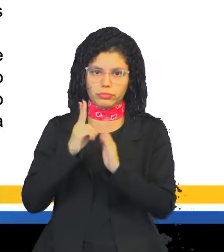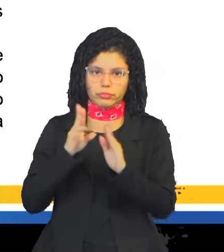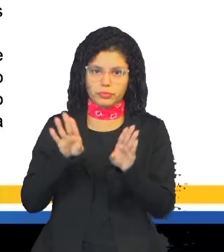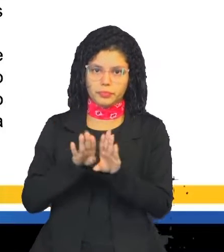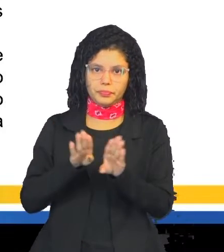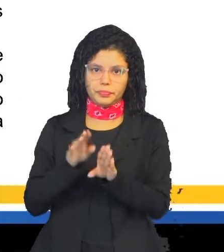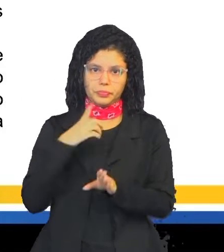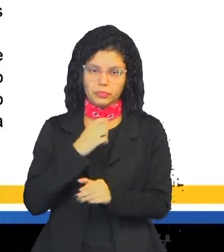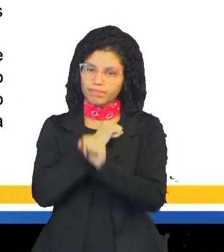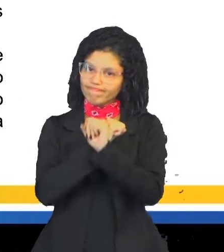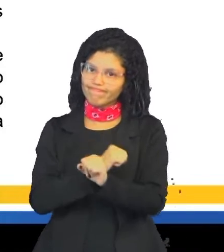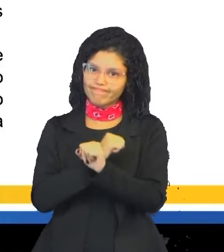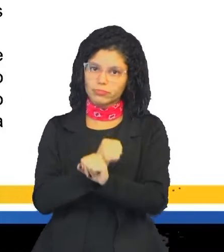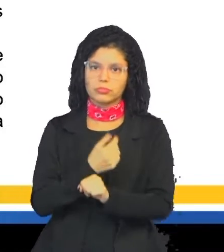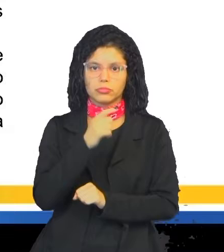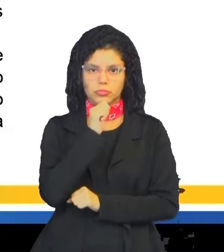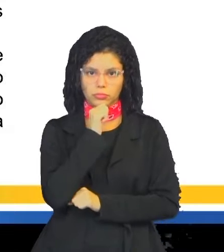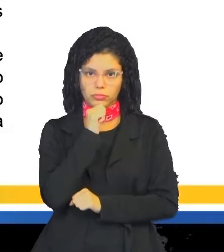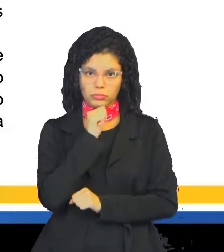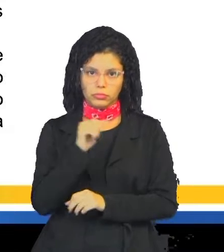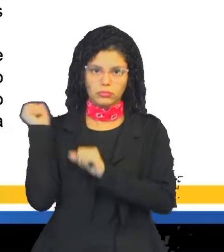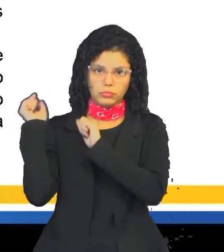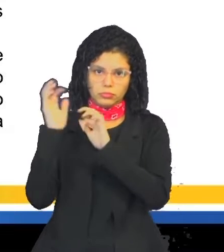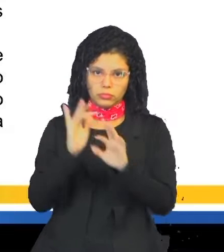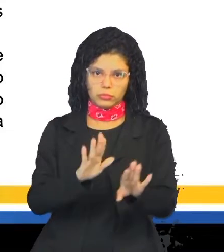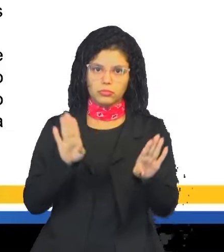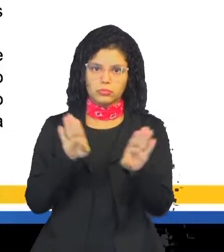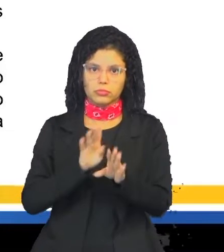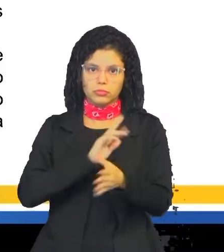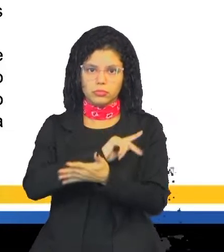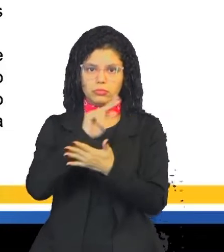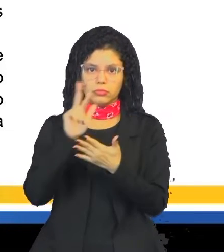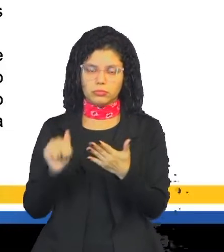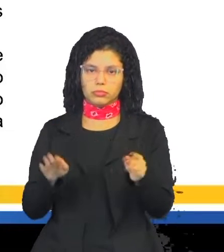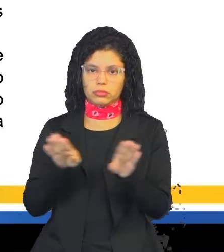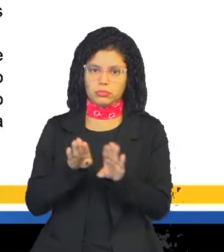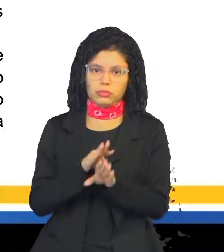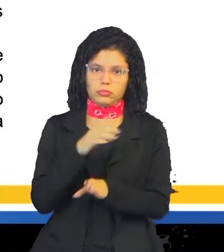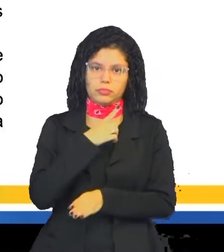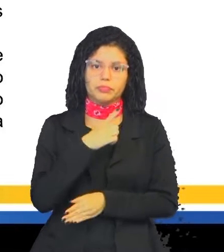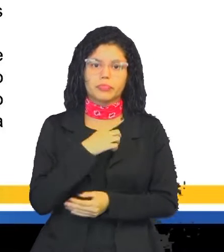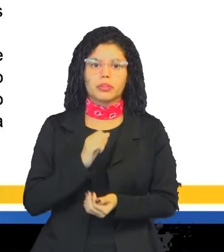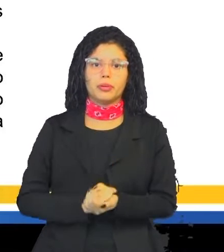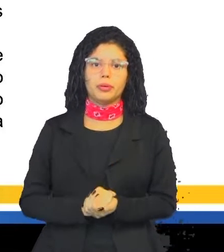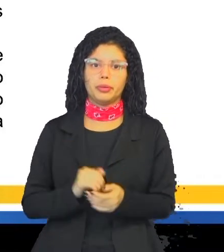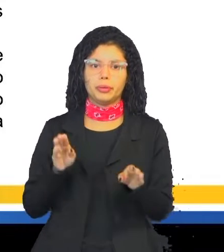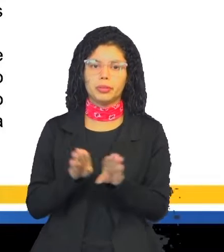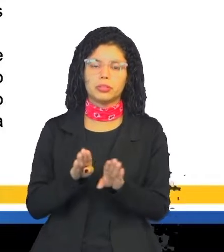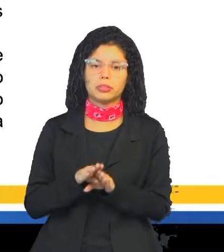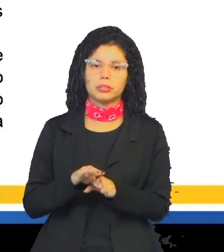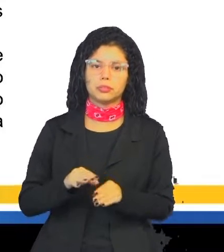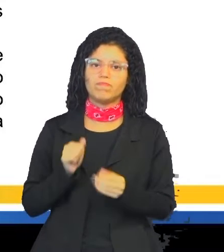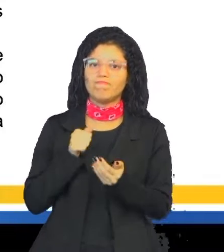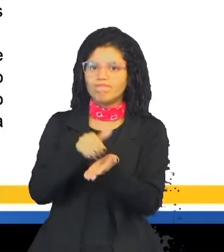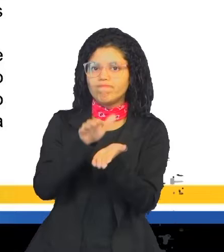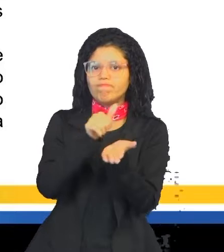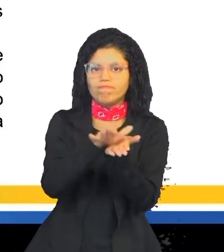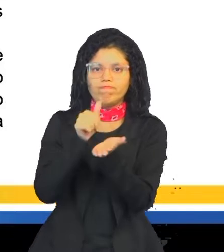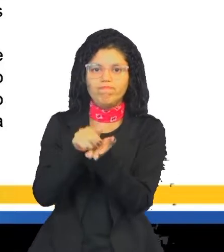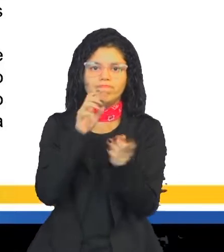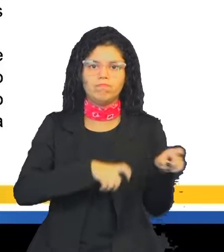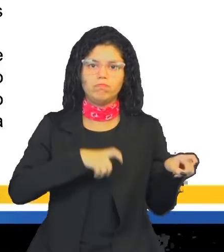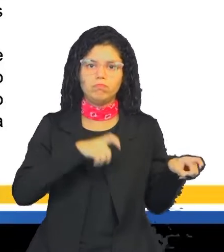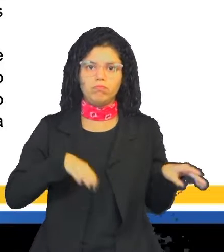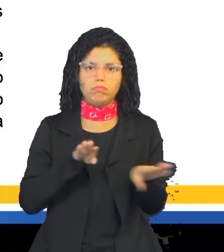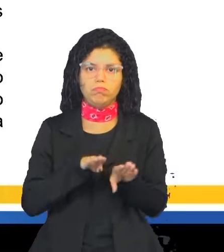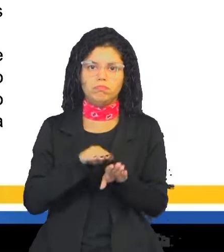trabalho escravo. Então, eles se embrenhavam na mata, eles resistiam, várias tribos eram hostis, espantavam, o